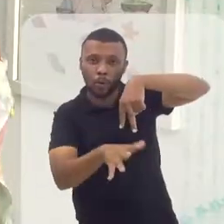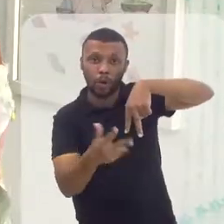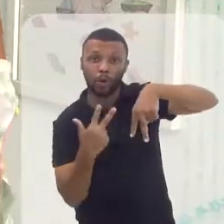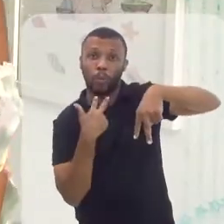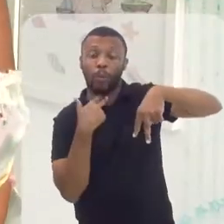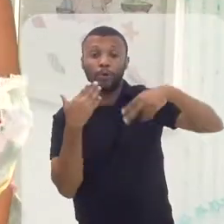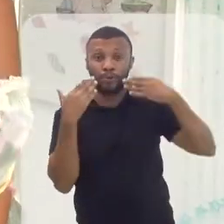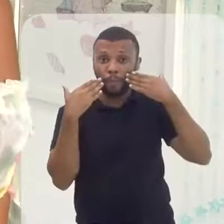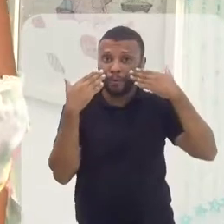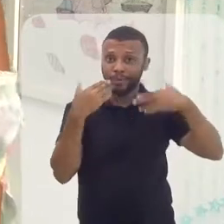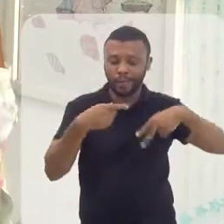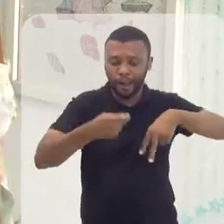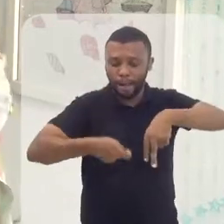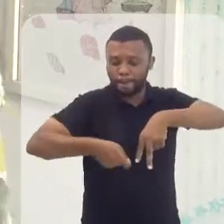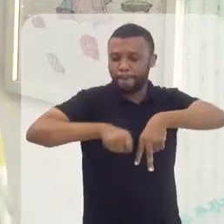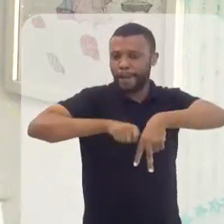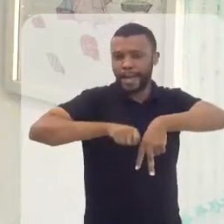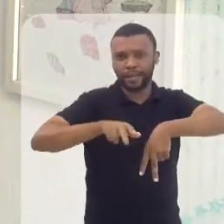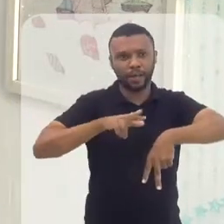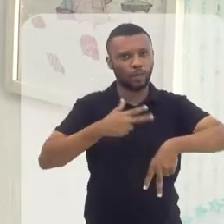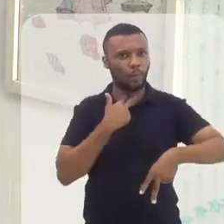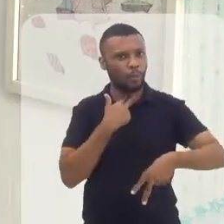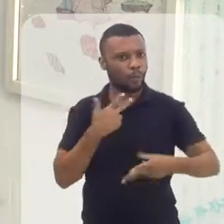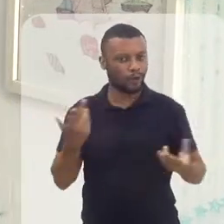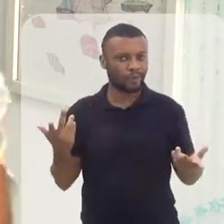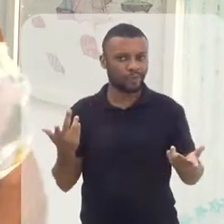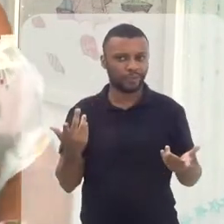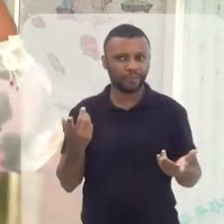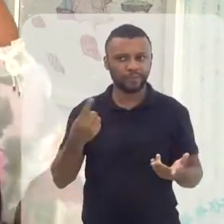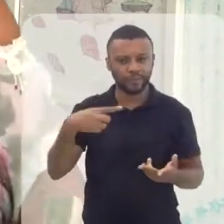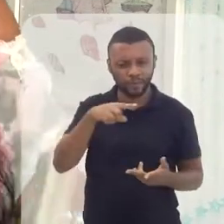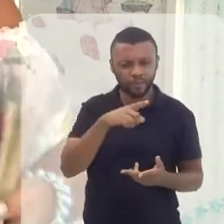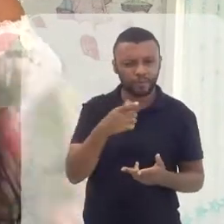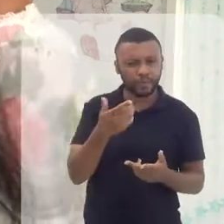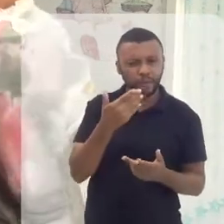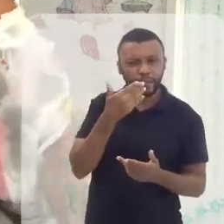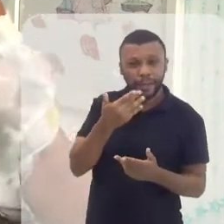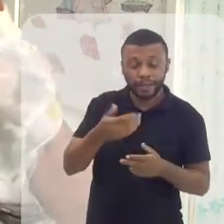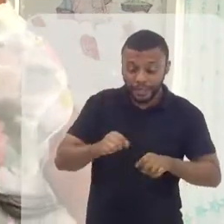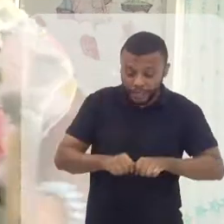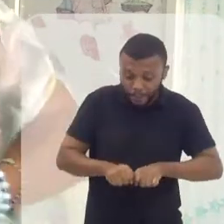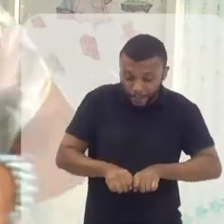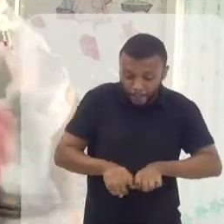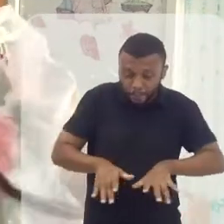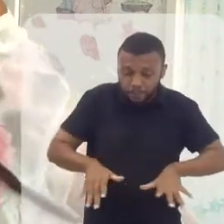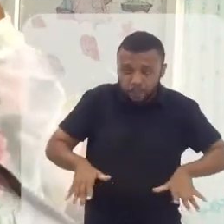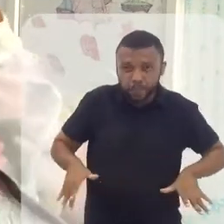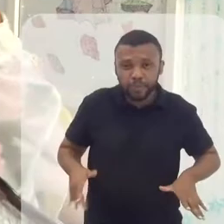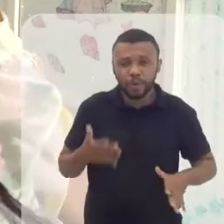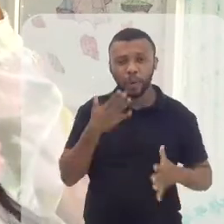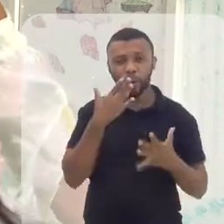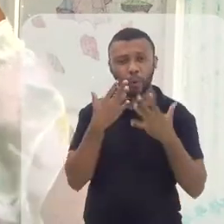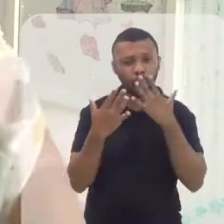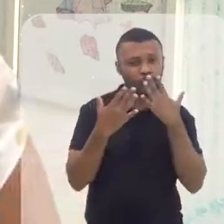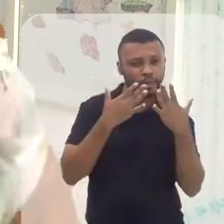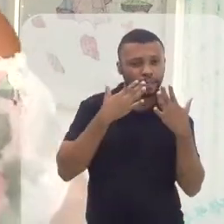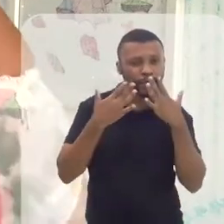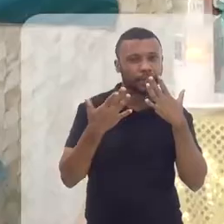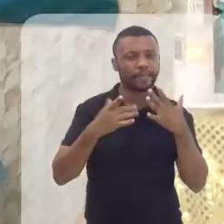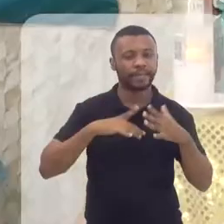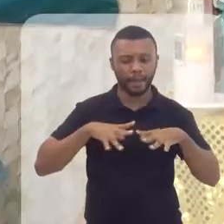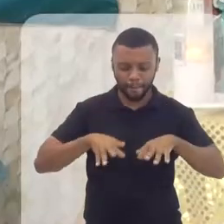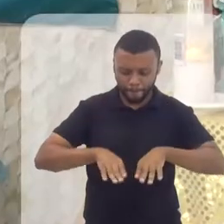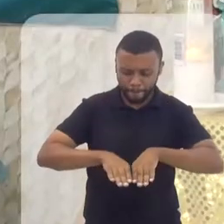tá? Essas ciganas que a gente vê na rua são calões. Então, repara que as roupas são coloridas, babado, né? São